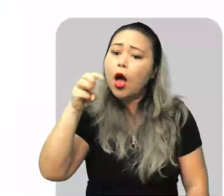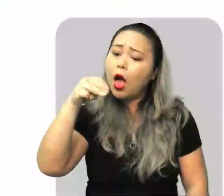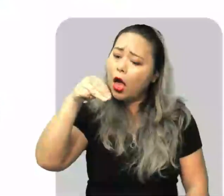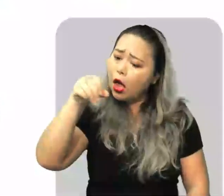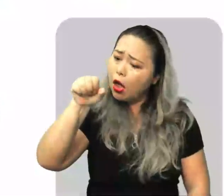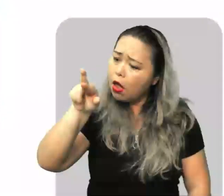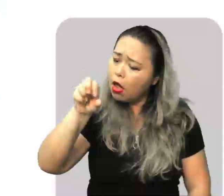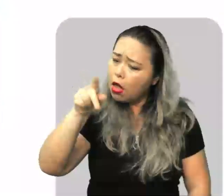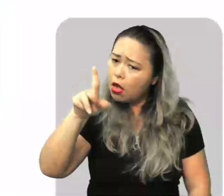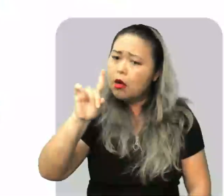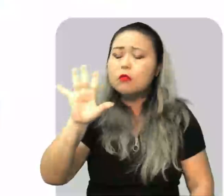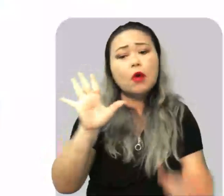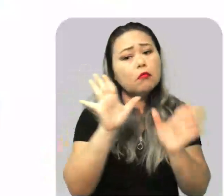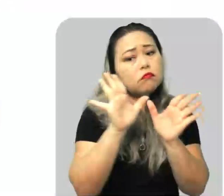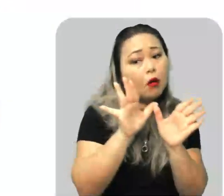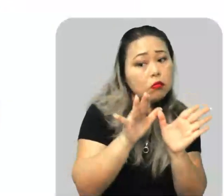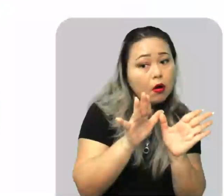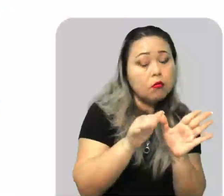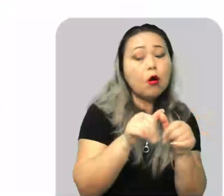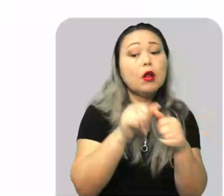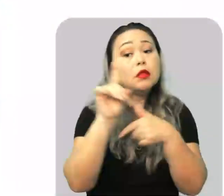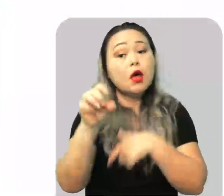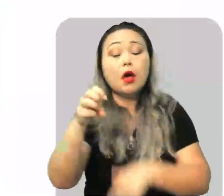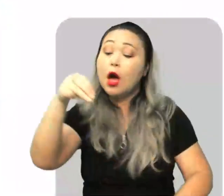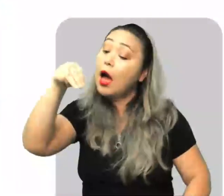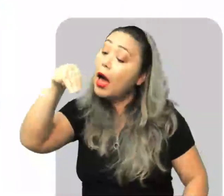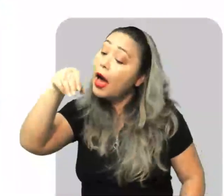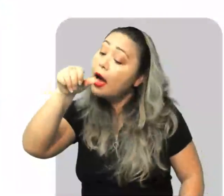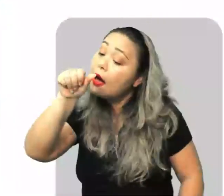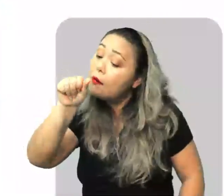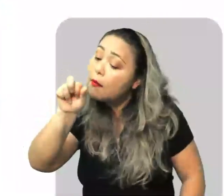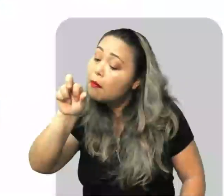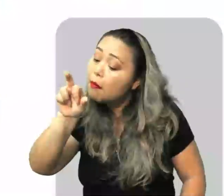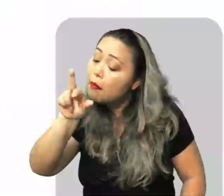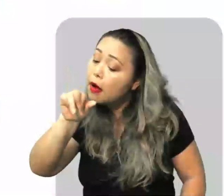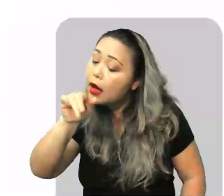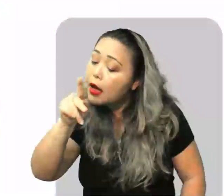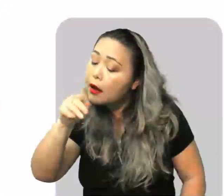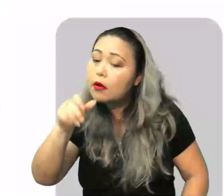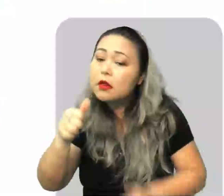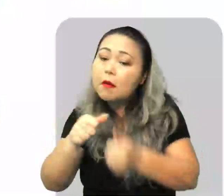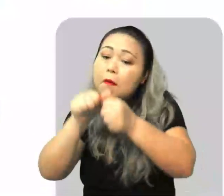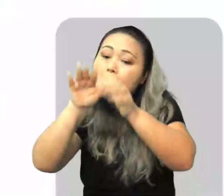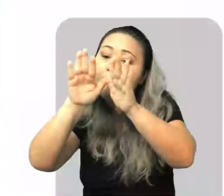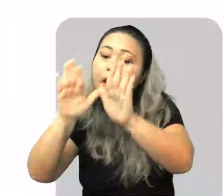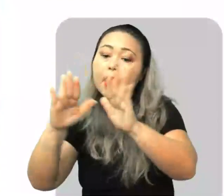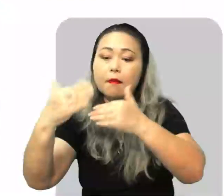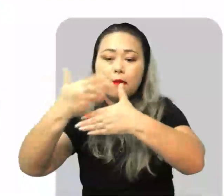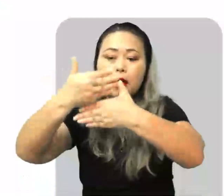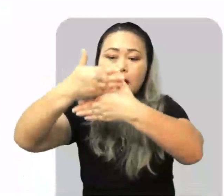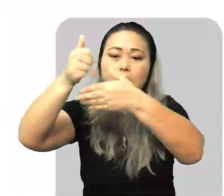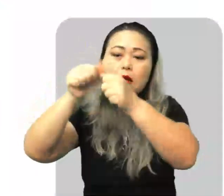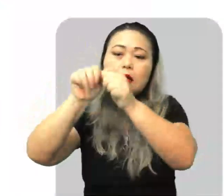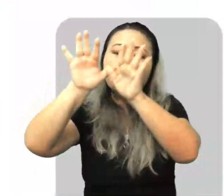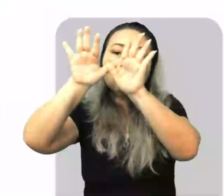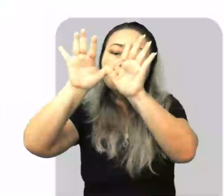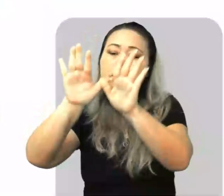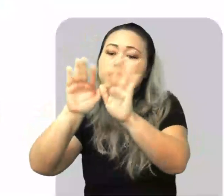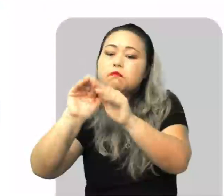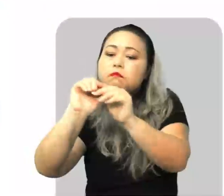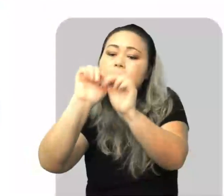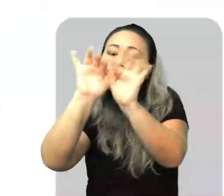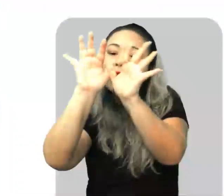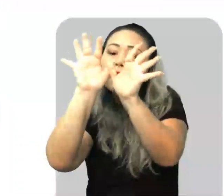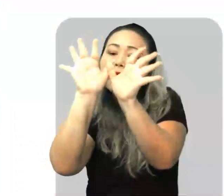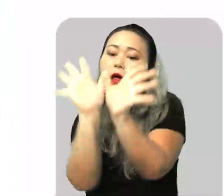Mariposa, porque existe borboleta e existe mariposa. A mariposa, quando ela está pousada, está aqui na parede. Olha a asinha dela esticada, a gente